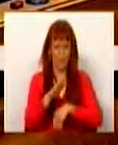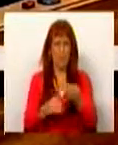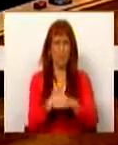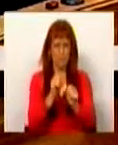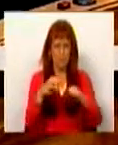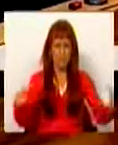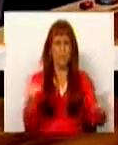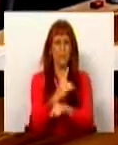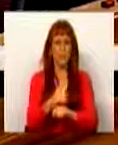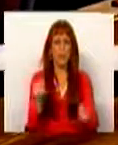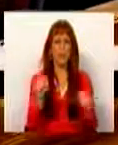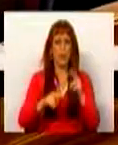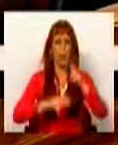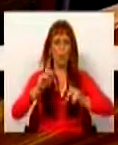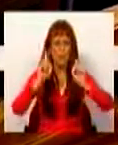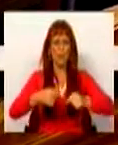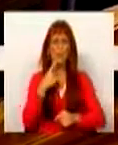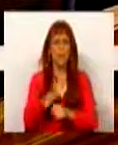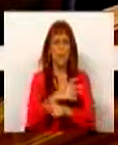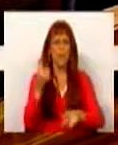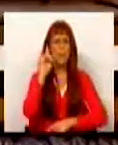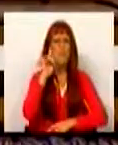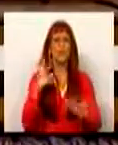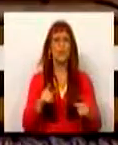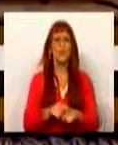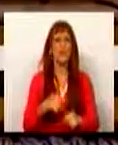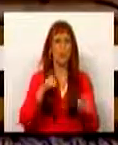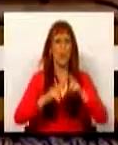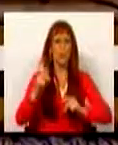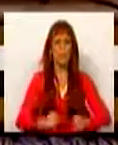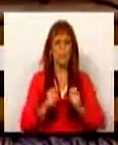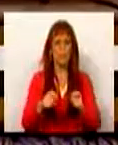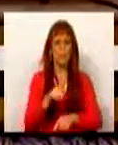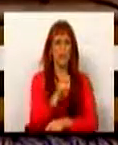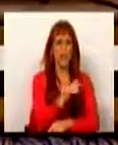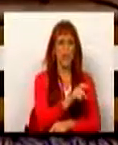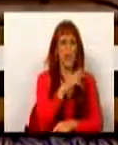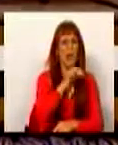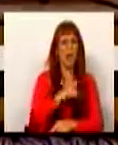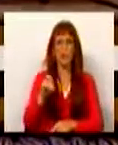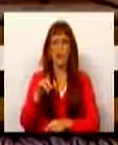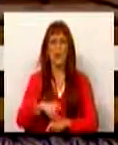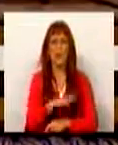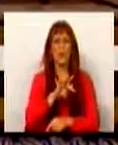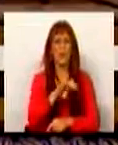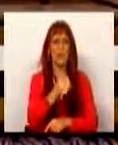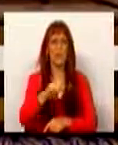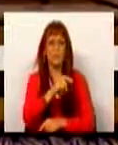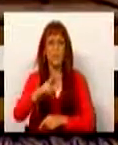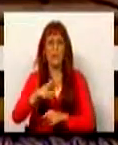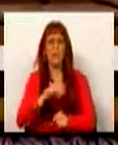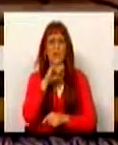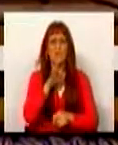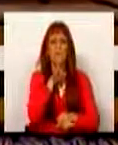a crescer, porque estão lançadas obras muito significativas. Só a obra entre Évora e Elvas são quase 500 milhões de euros de investimento na ferrovia